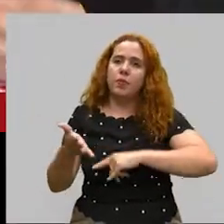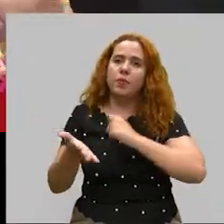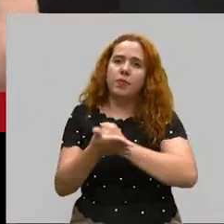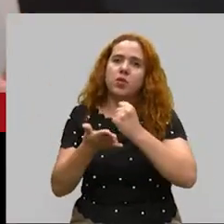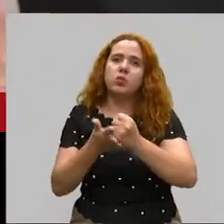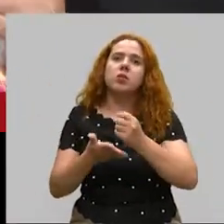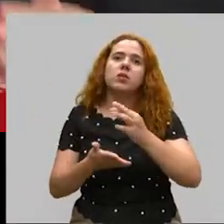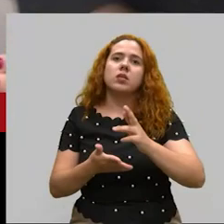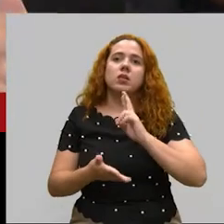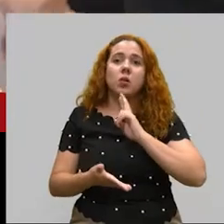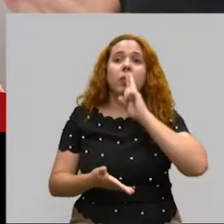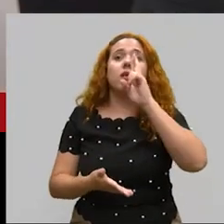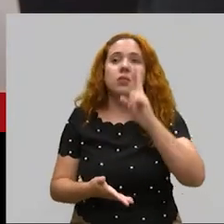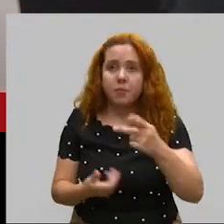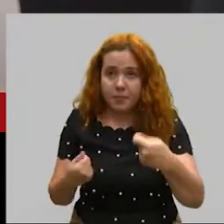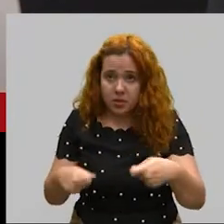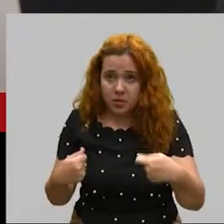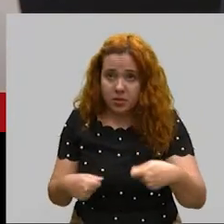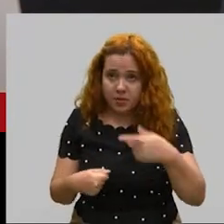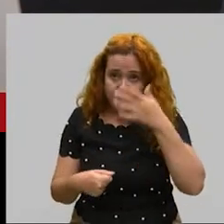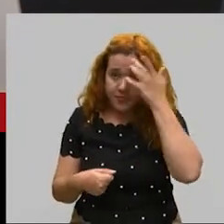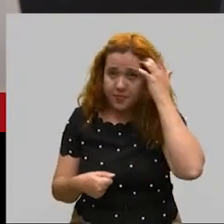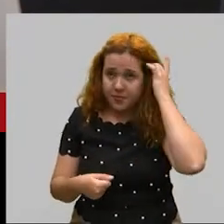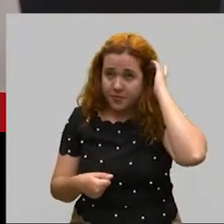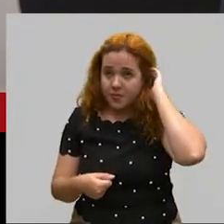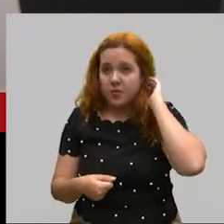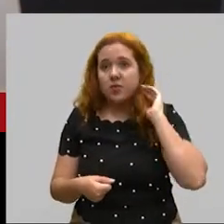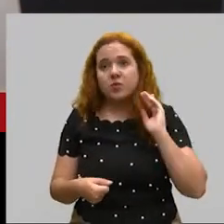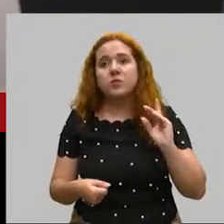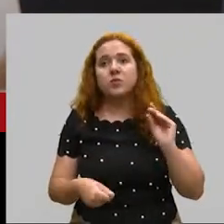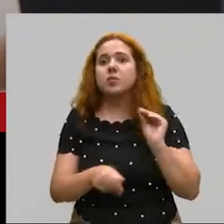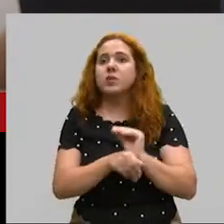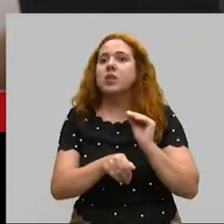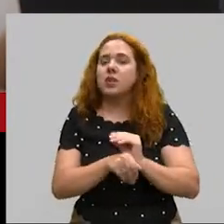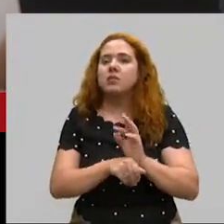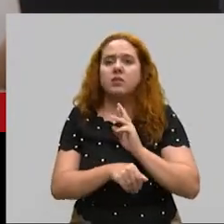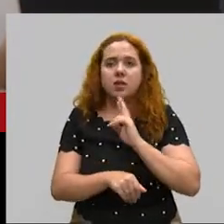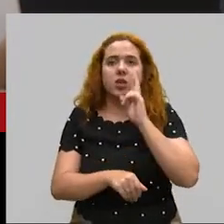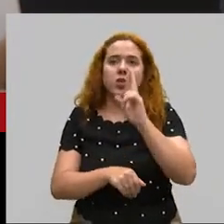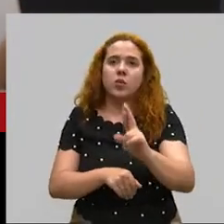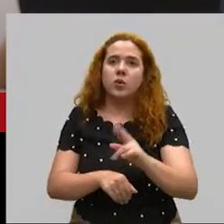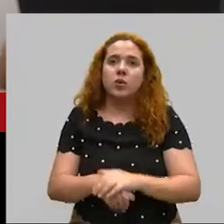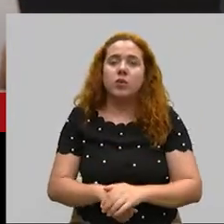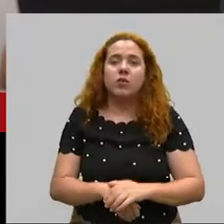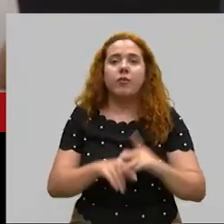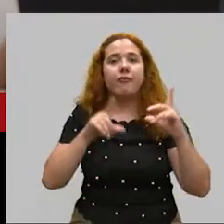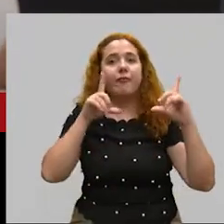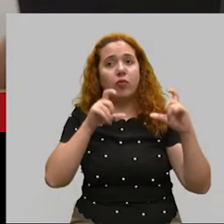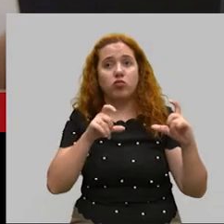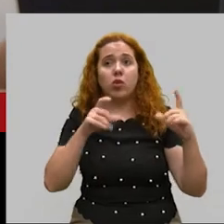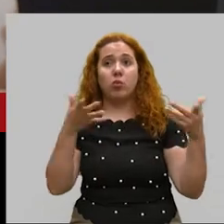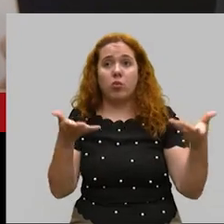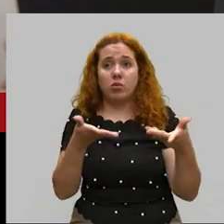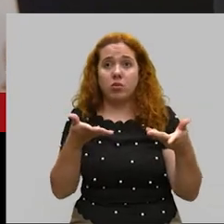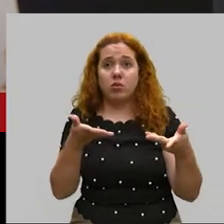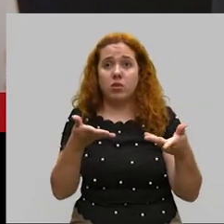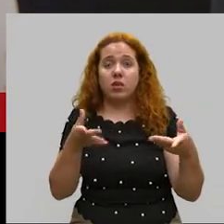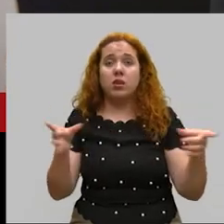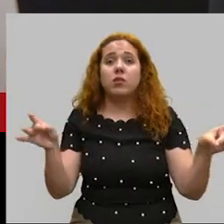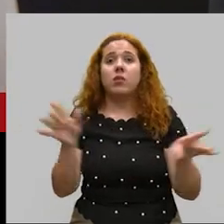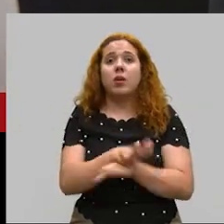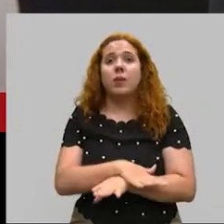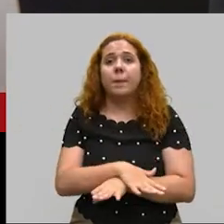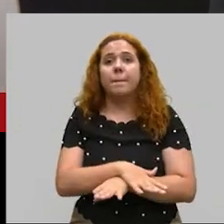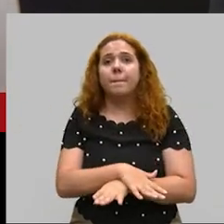retorno não é então nós vamos cuidar desses retornos aqui no âmbito da Assembleia Legislativa Vamos fazer uma foto e aí nós vamos finalizar